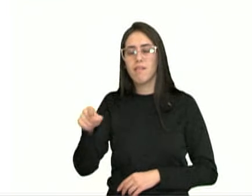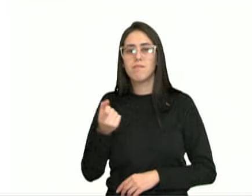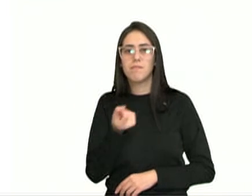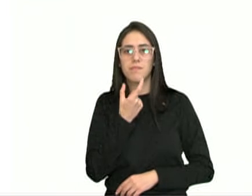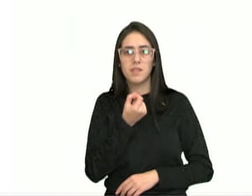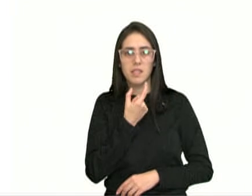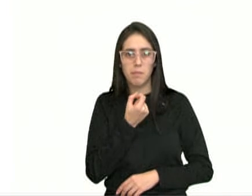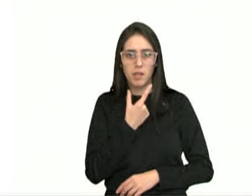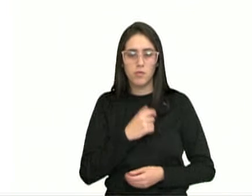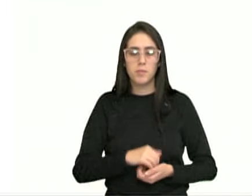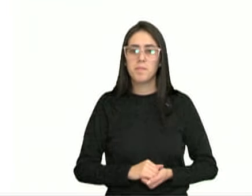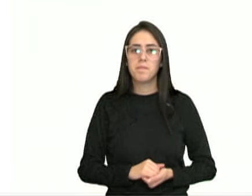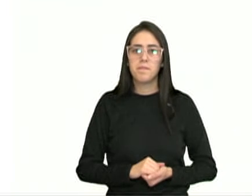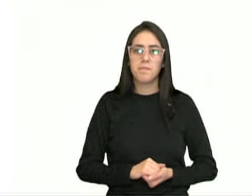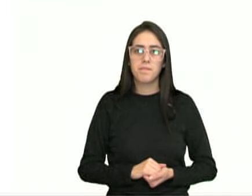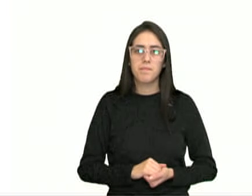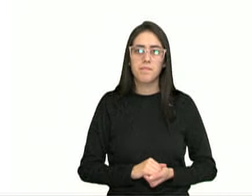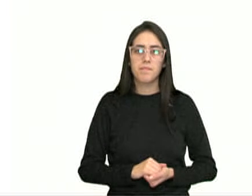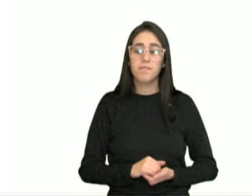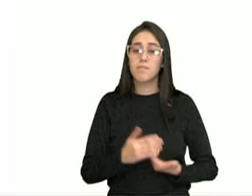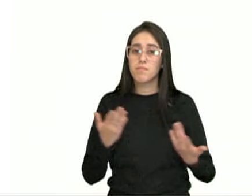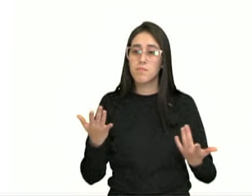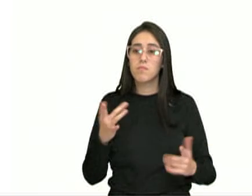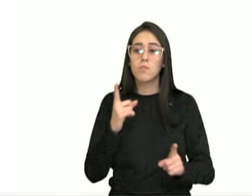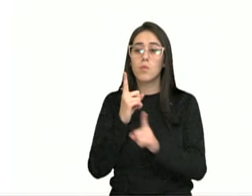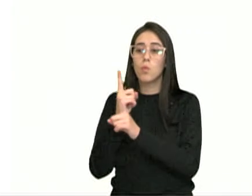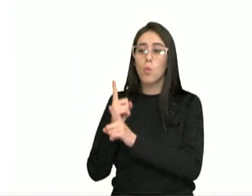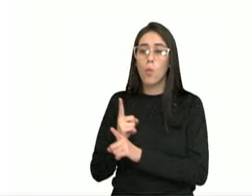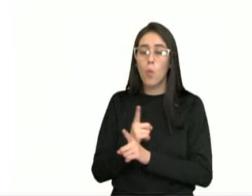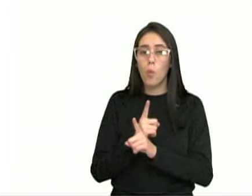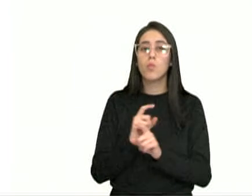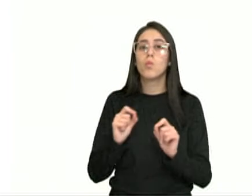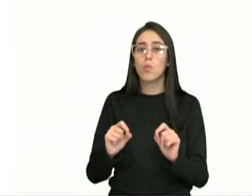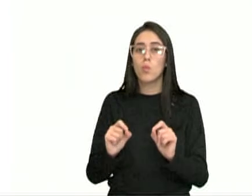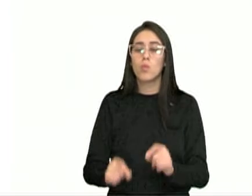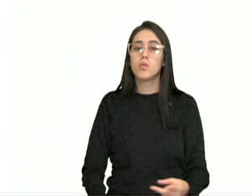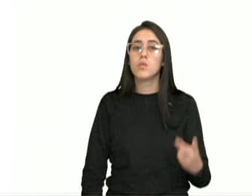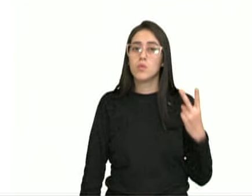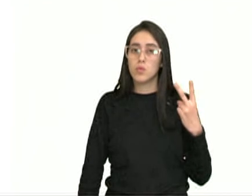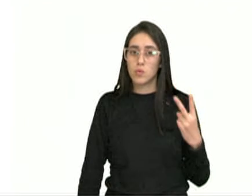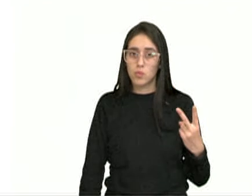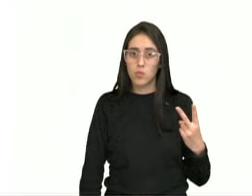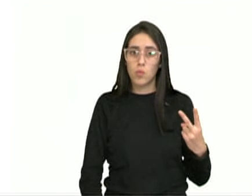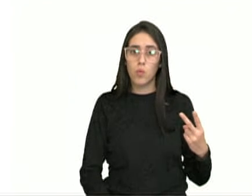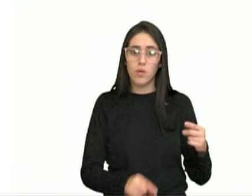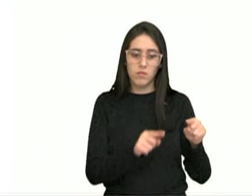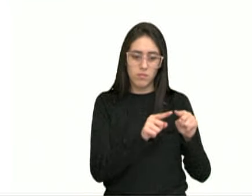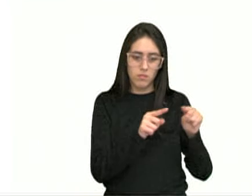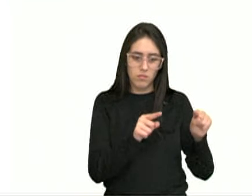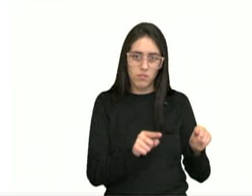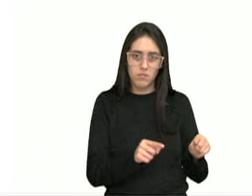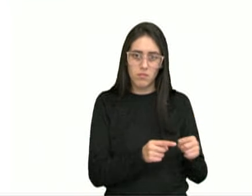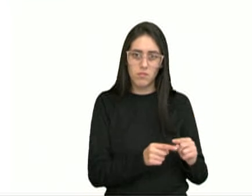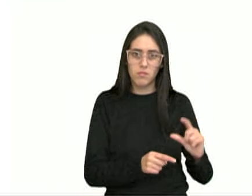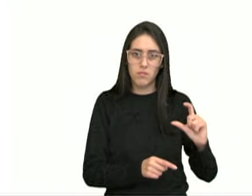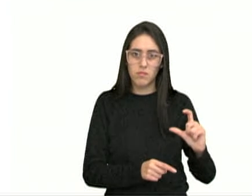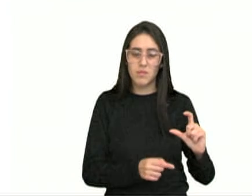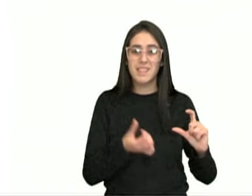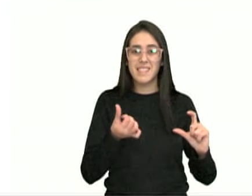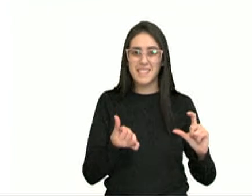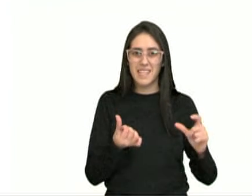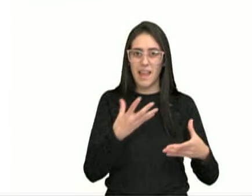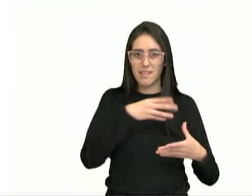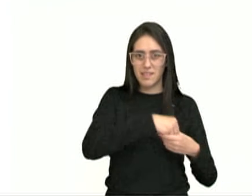em comprimidos. Foram encontradas 2 embalagens com 6 comprimidos,